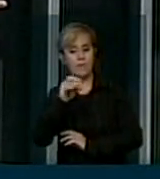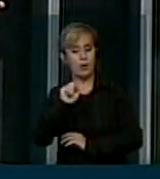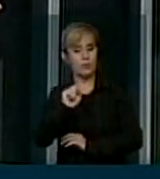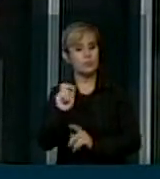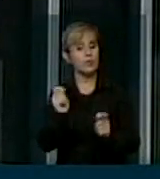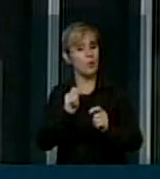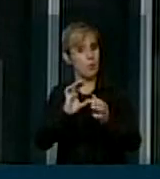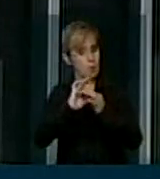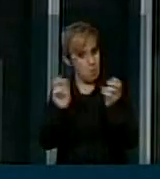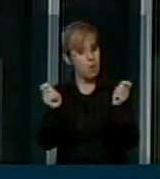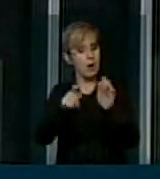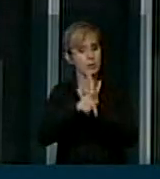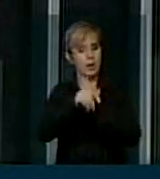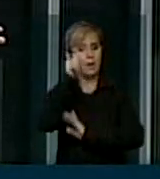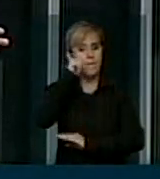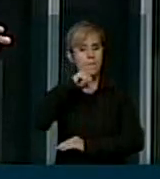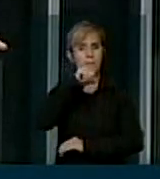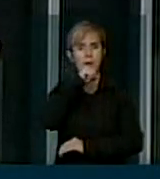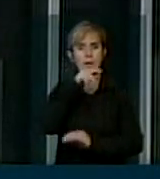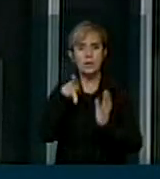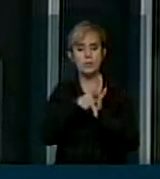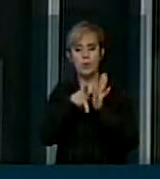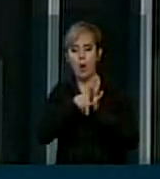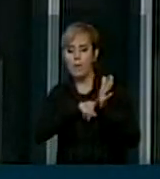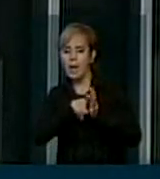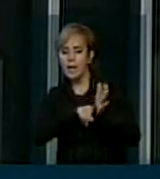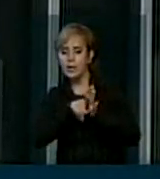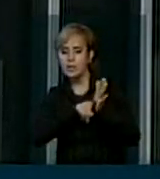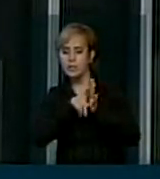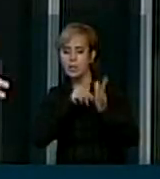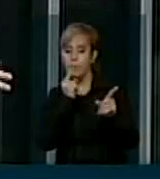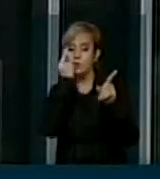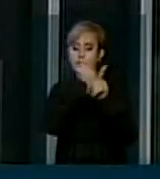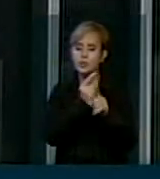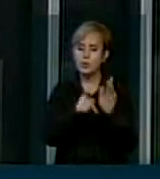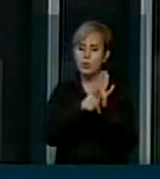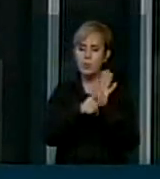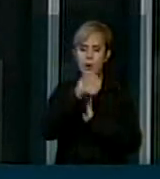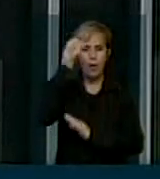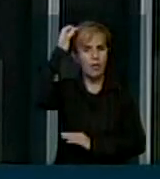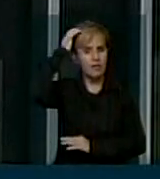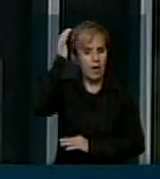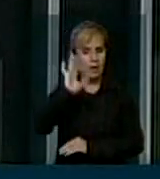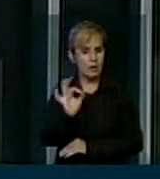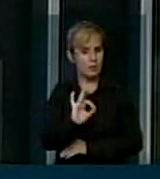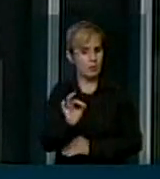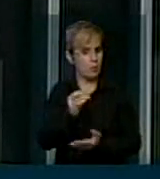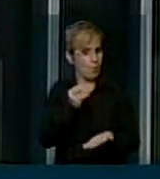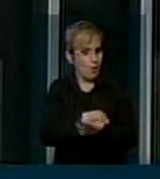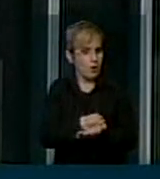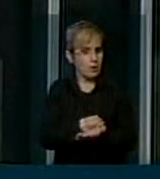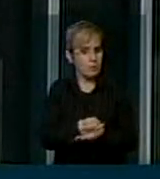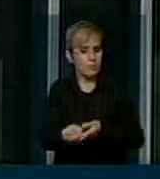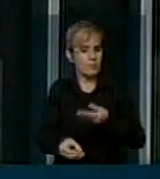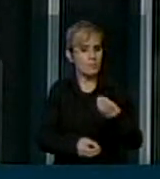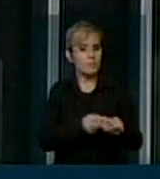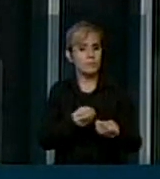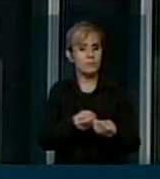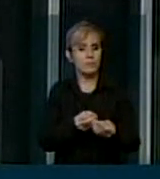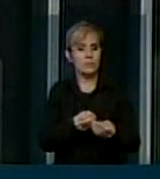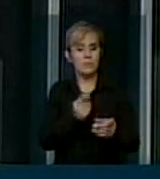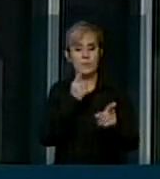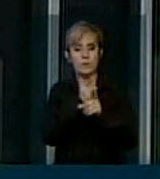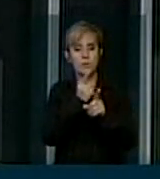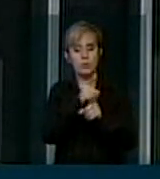mãe que pelo exame morfológico detectou que ela